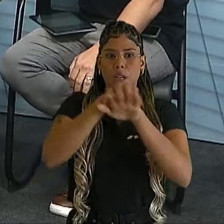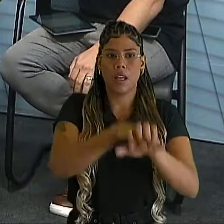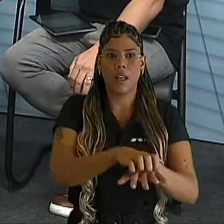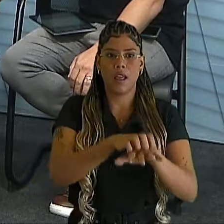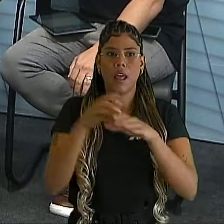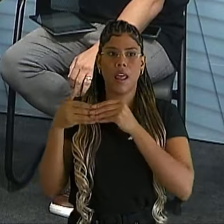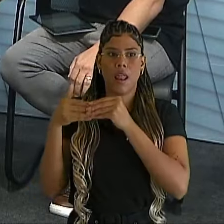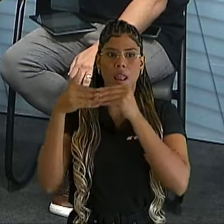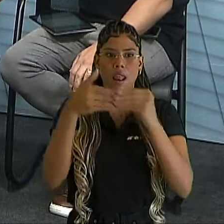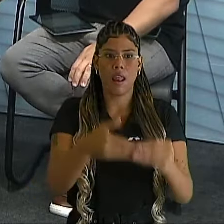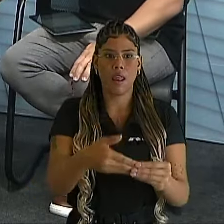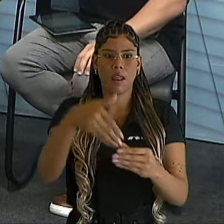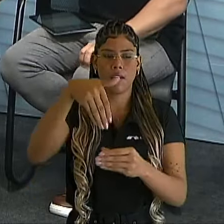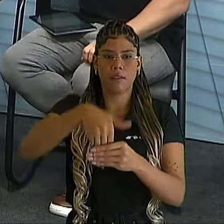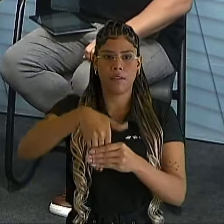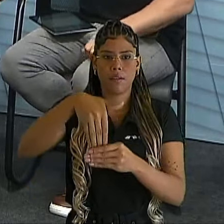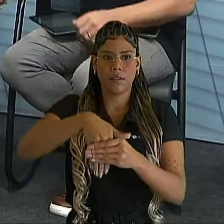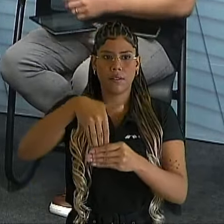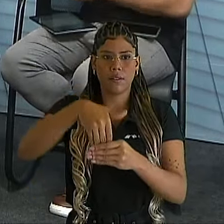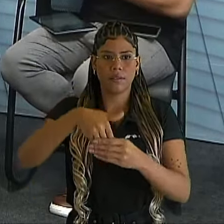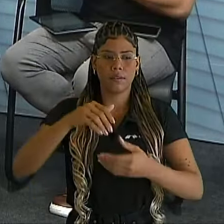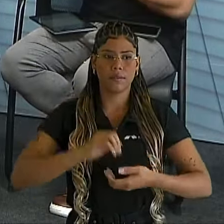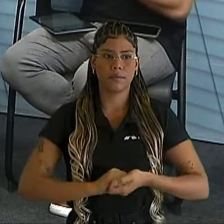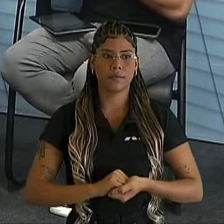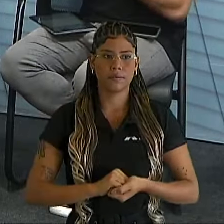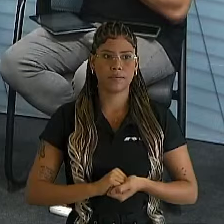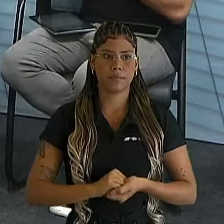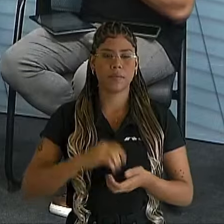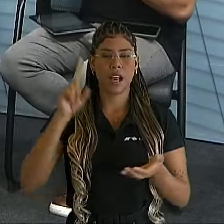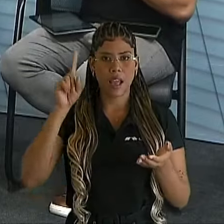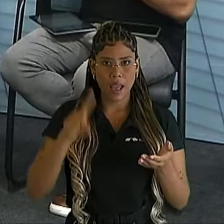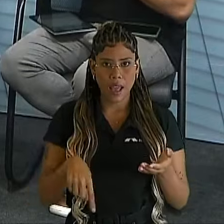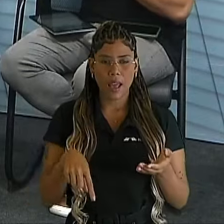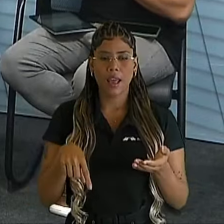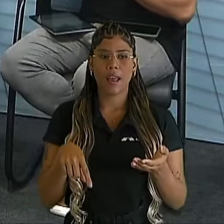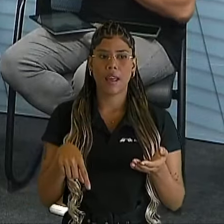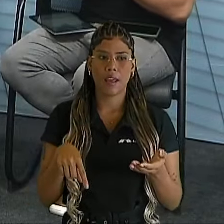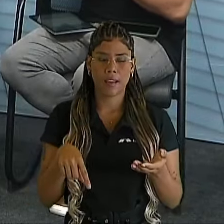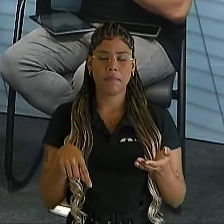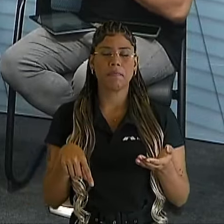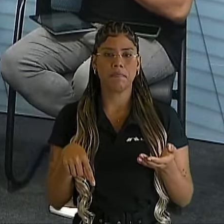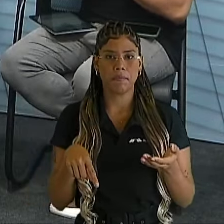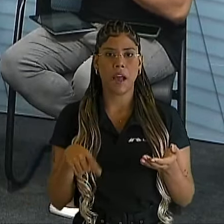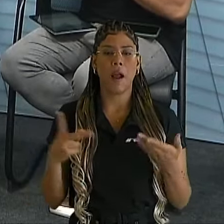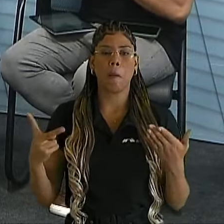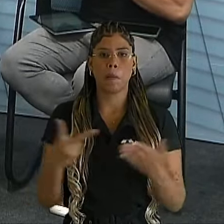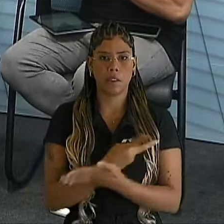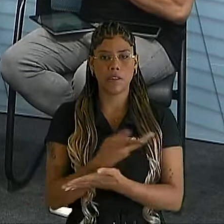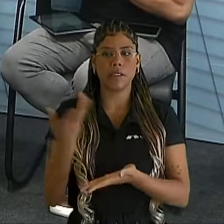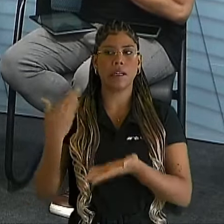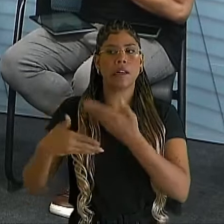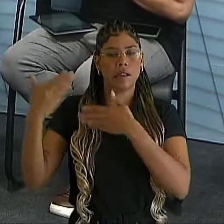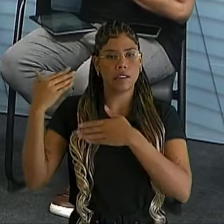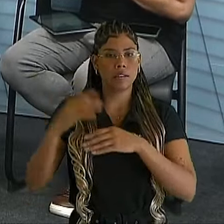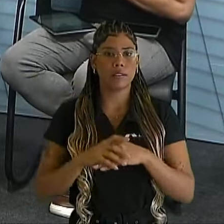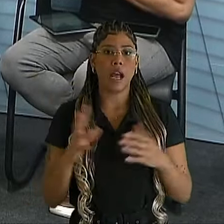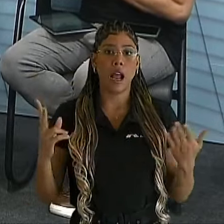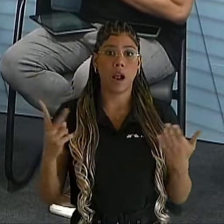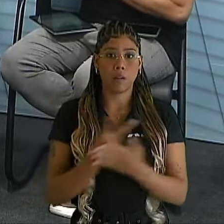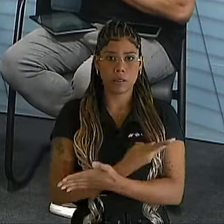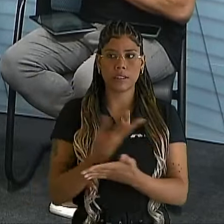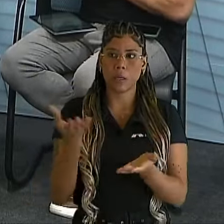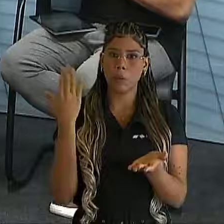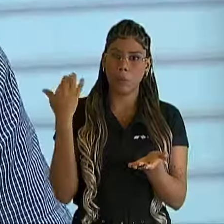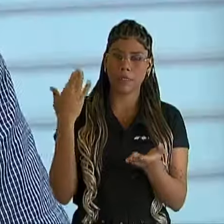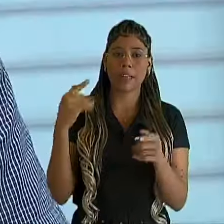Era complicado. Era uma microação que não dava para atuar. Então, acho que tanto o que aconteceu na eleição passada como